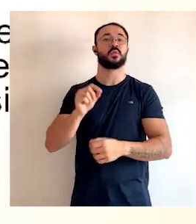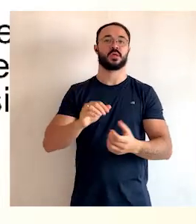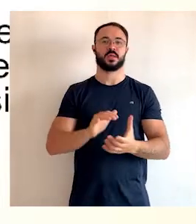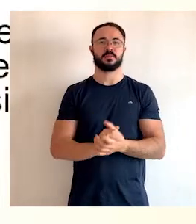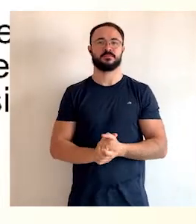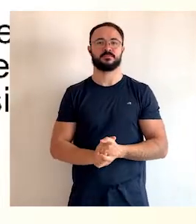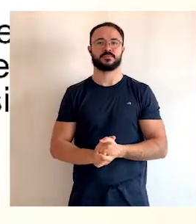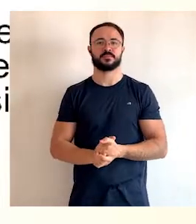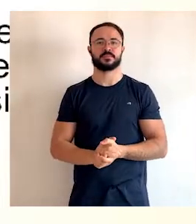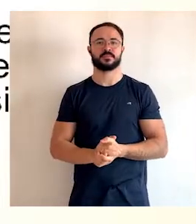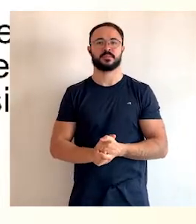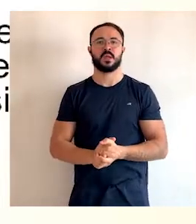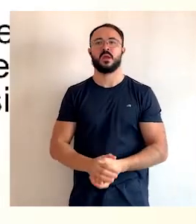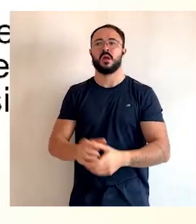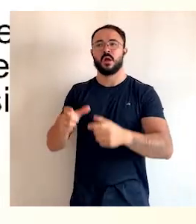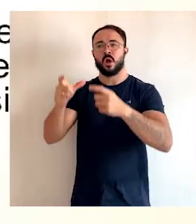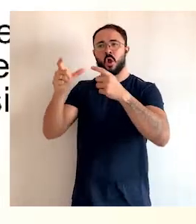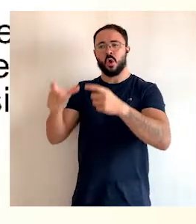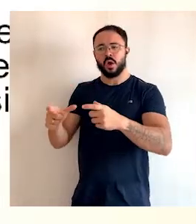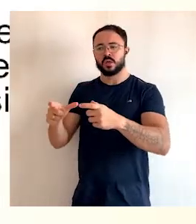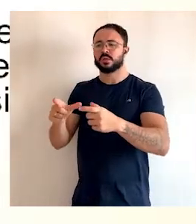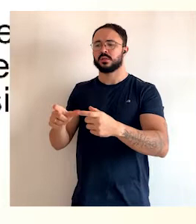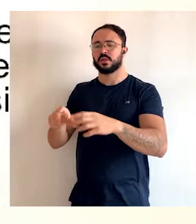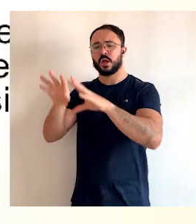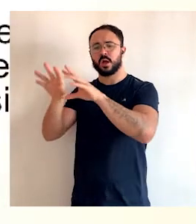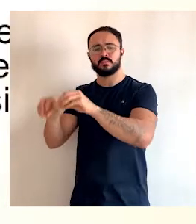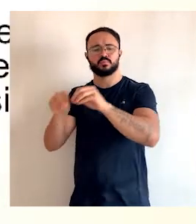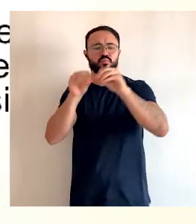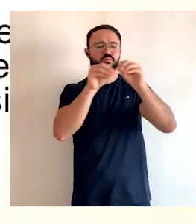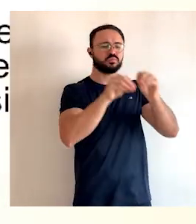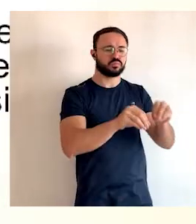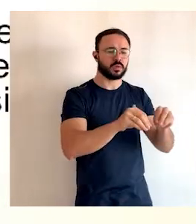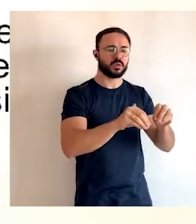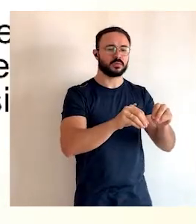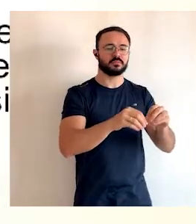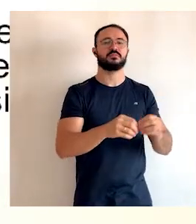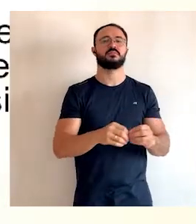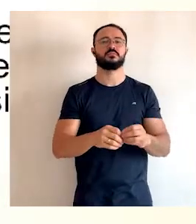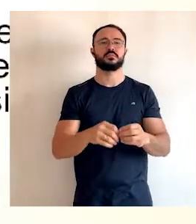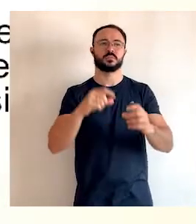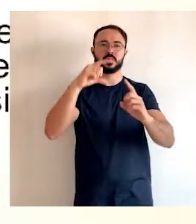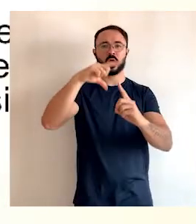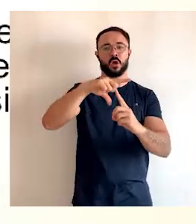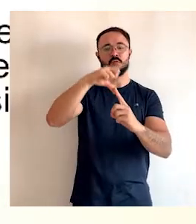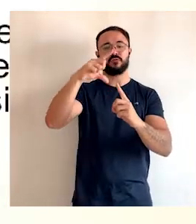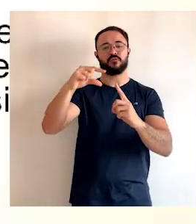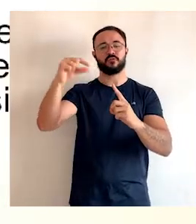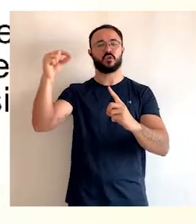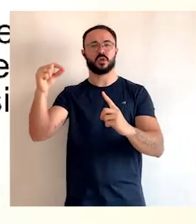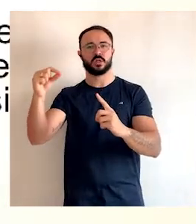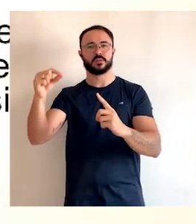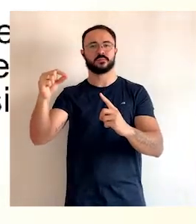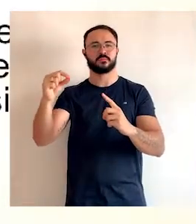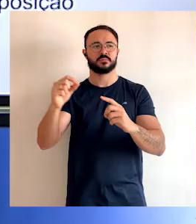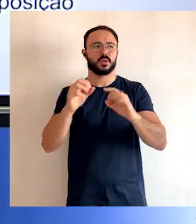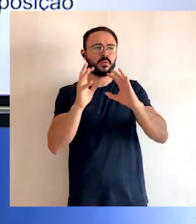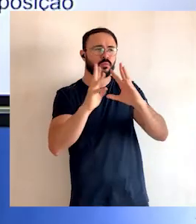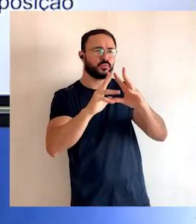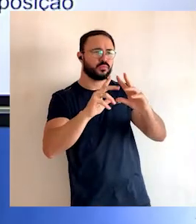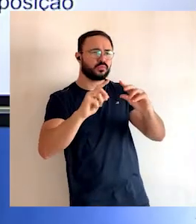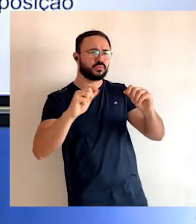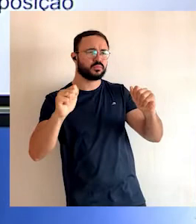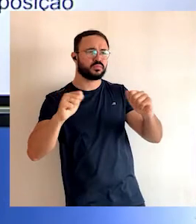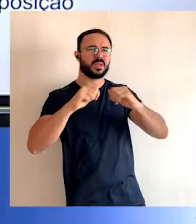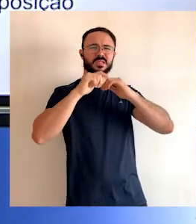de serrapilheira. A serrapilheira são camadas de folhas em decomposição que são colocadas sobre o solo. Então